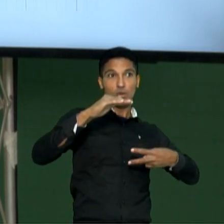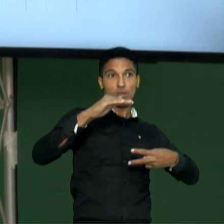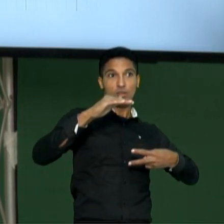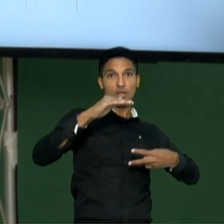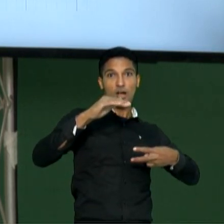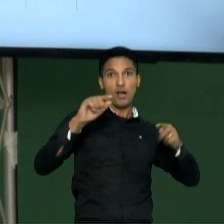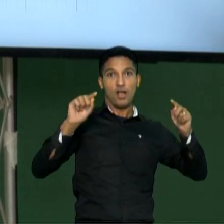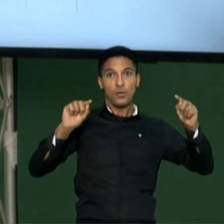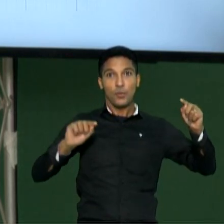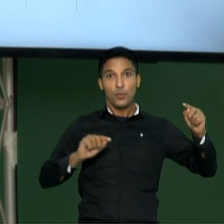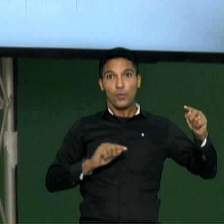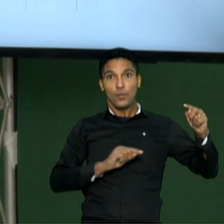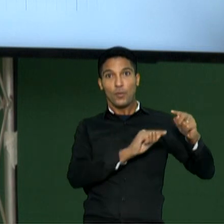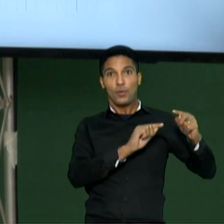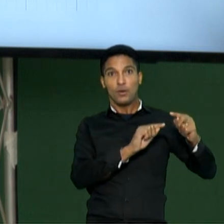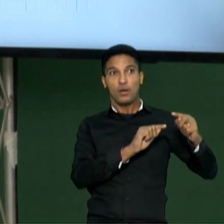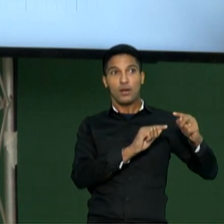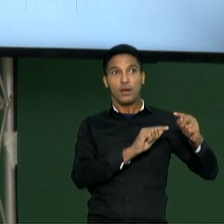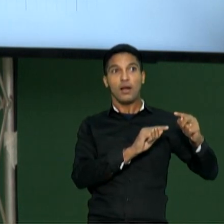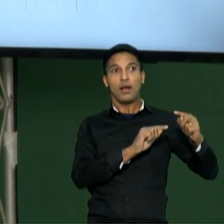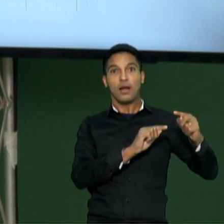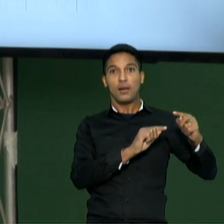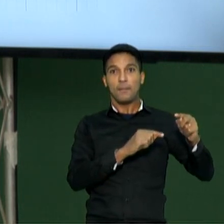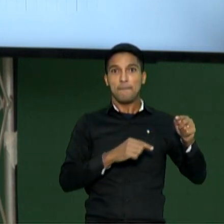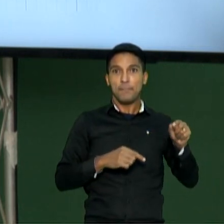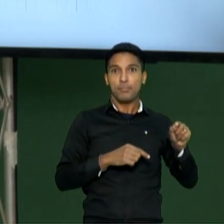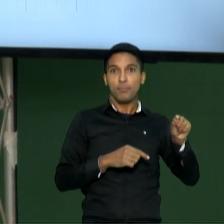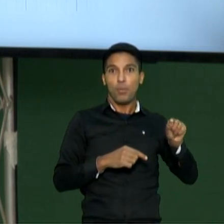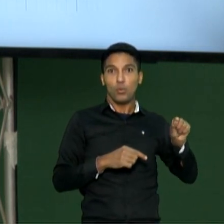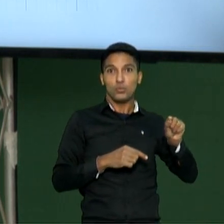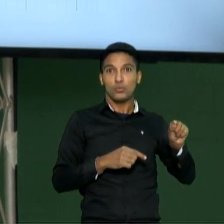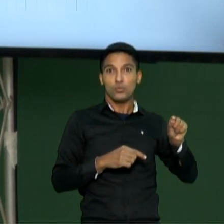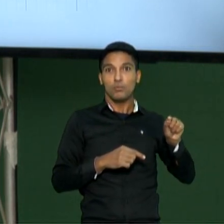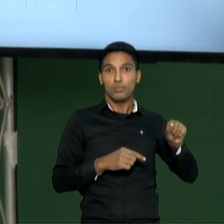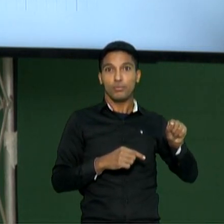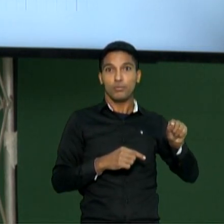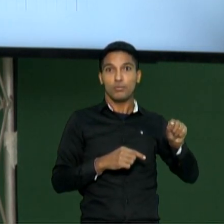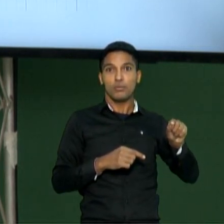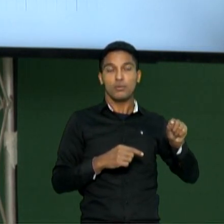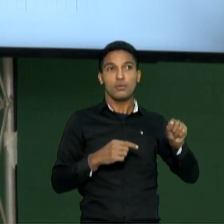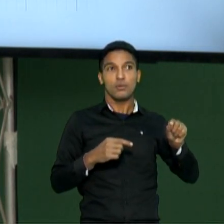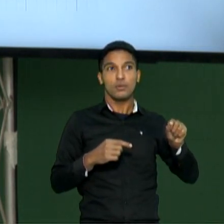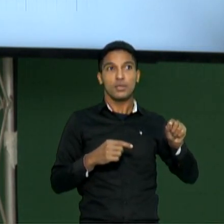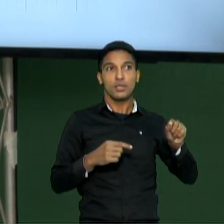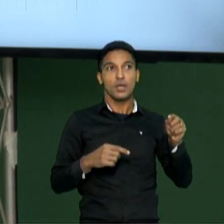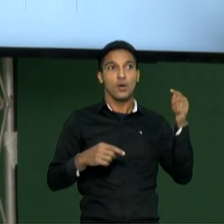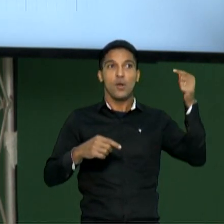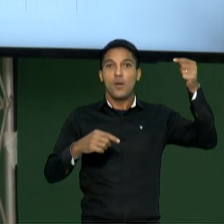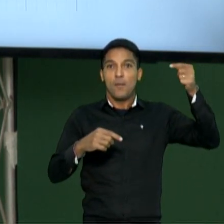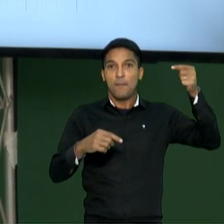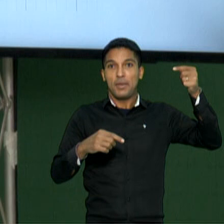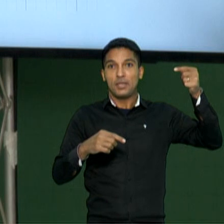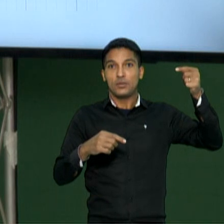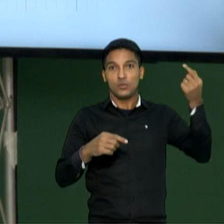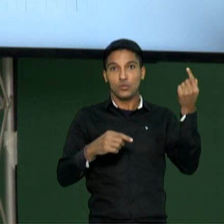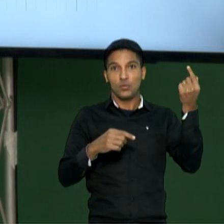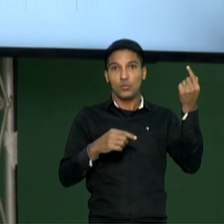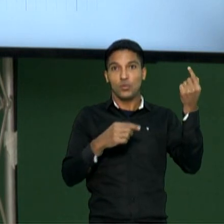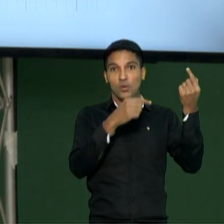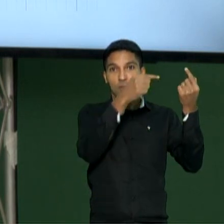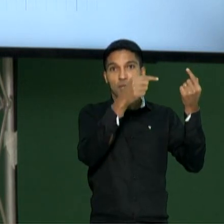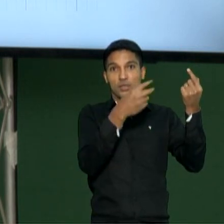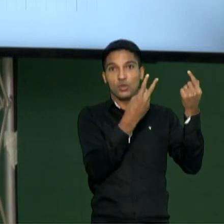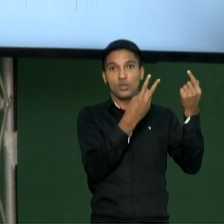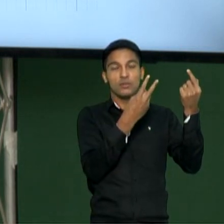batalha naval aqui, ó, e vai surgir um ponto exatamente aqui. Né? Então, para o x igual a menos 1, y menos 2, x menos